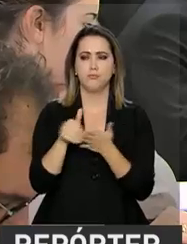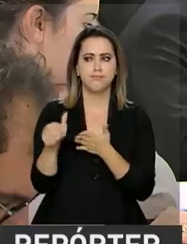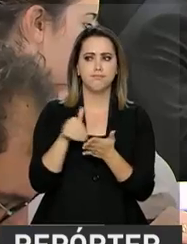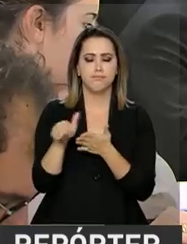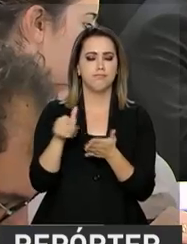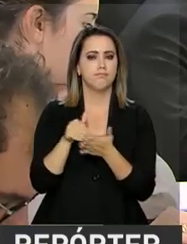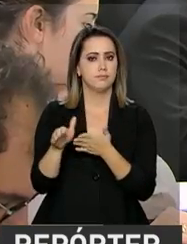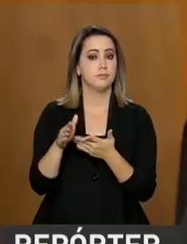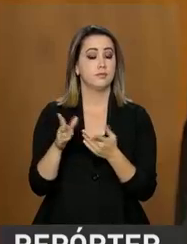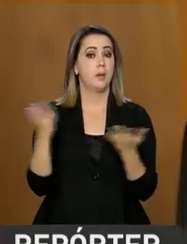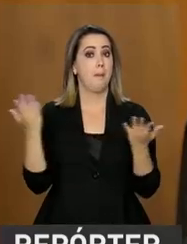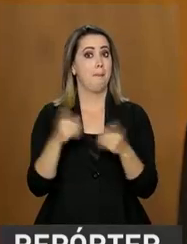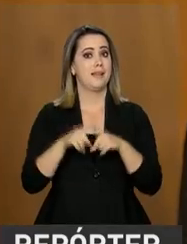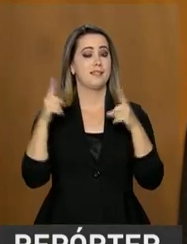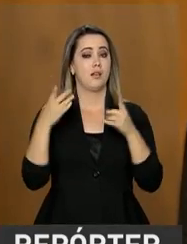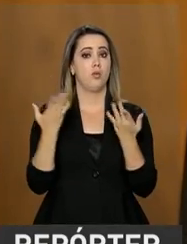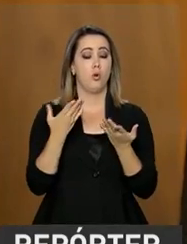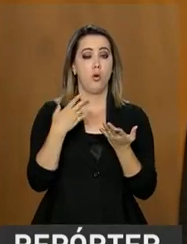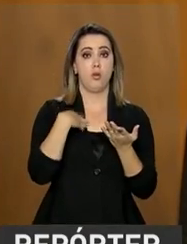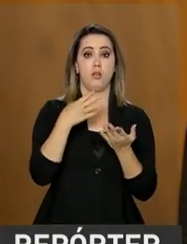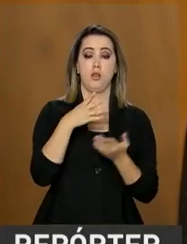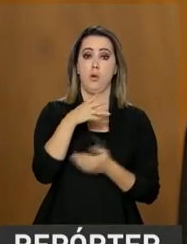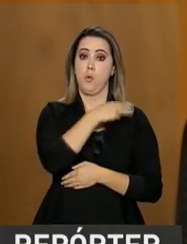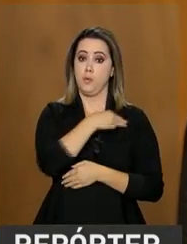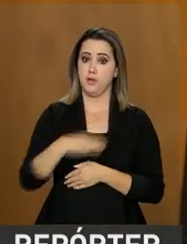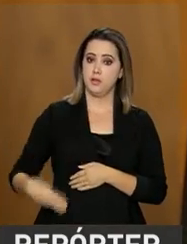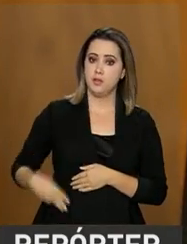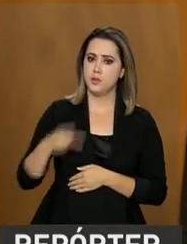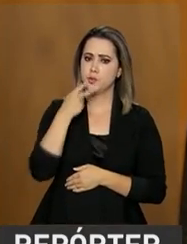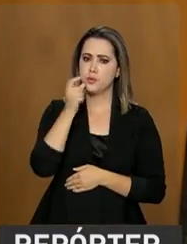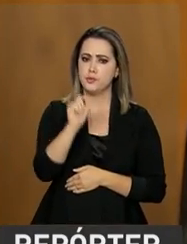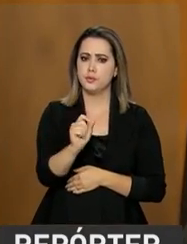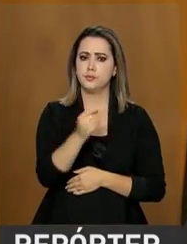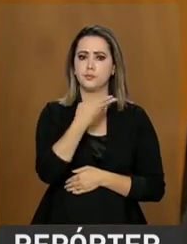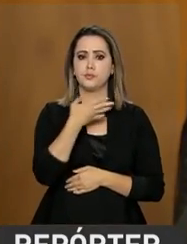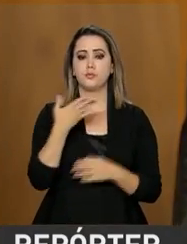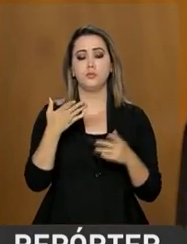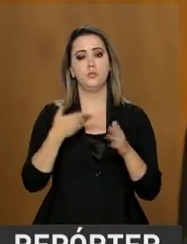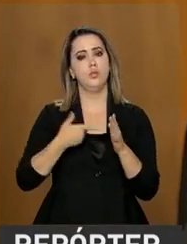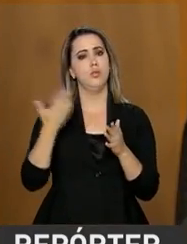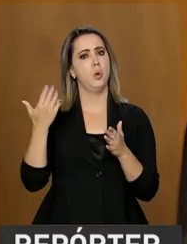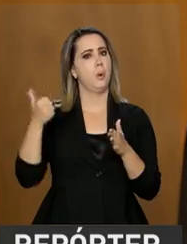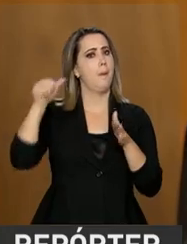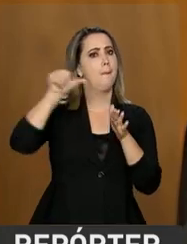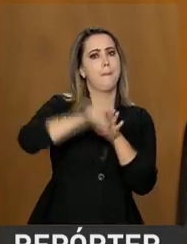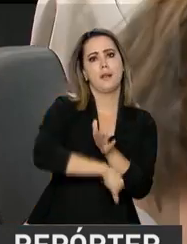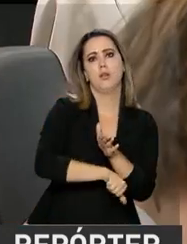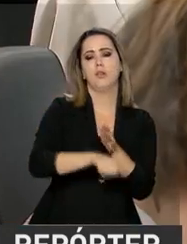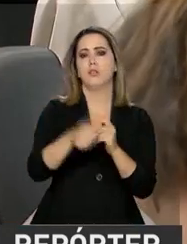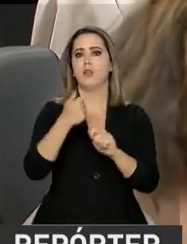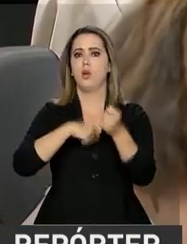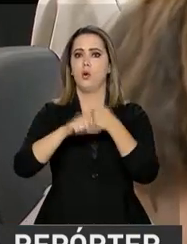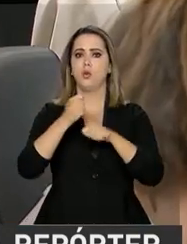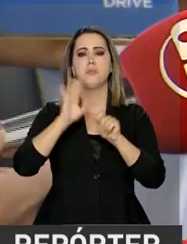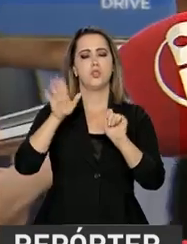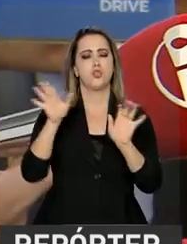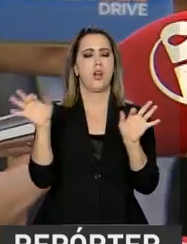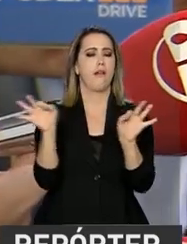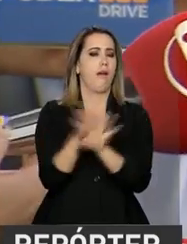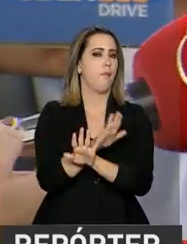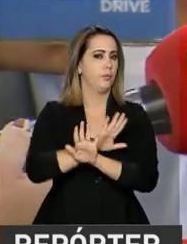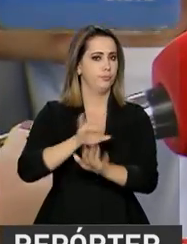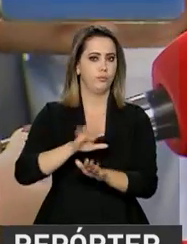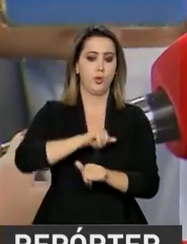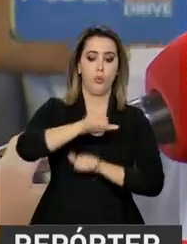do semestre em mãos, o ministro Ronaldo Nogueira defendeu que o pior momento da economia brasileira já passou. Será